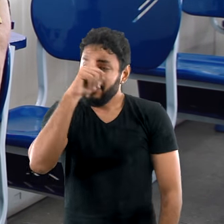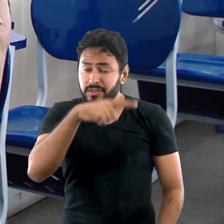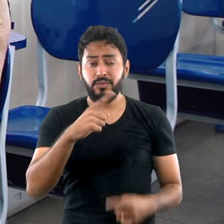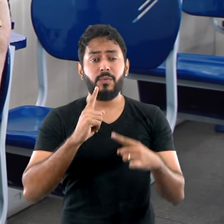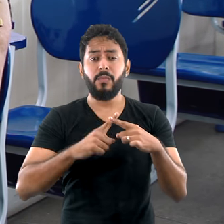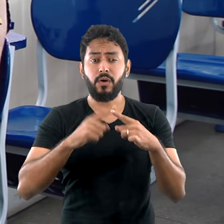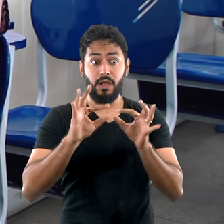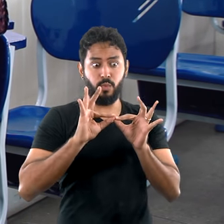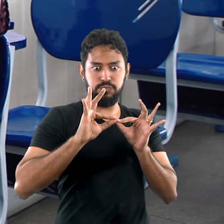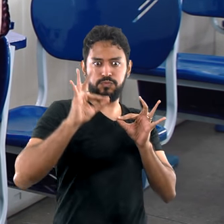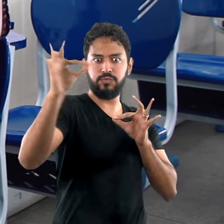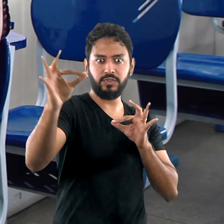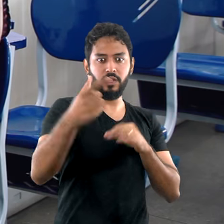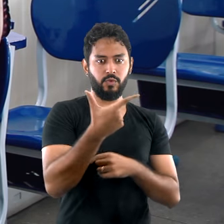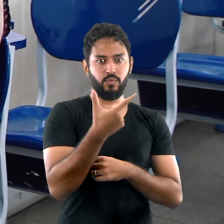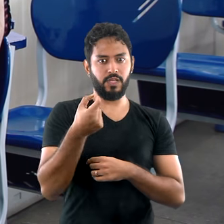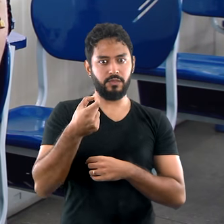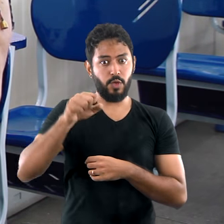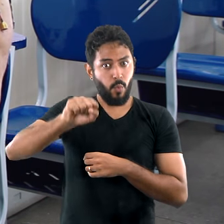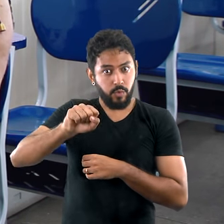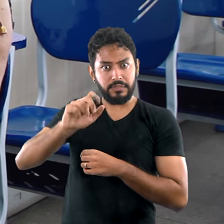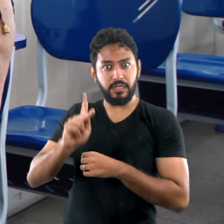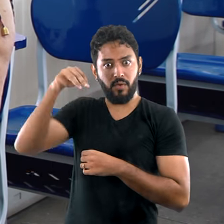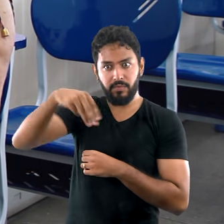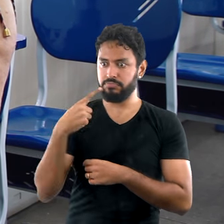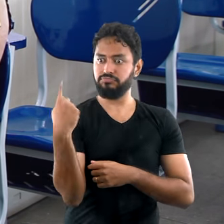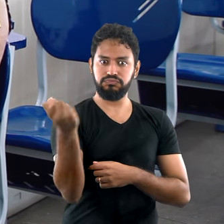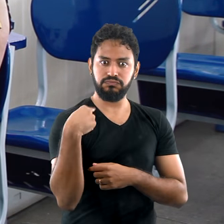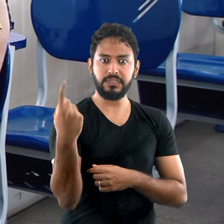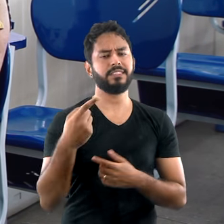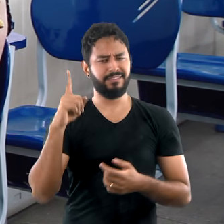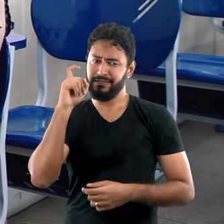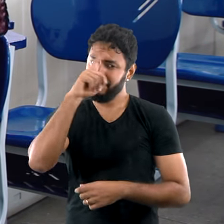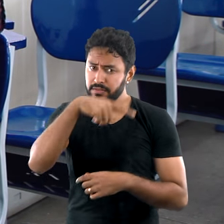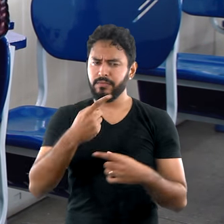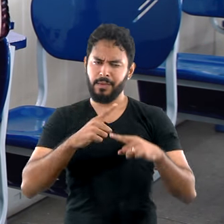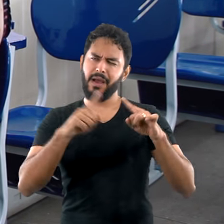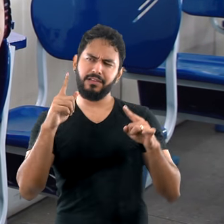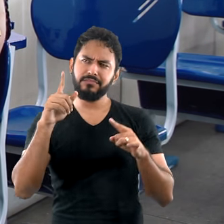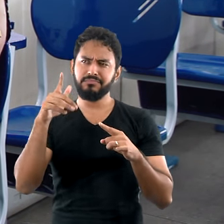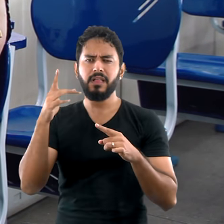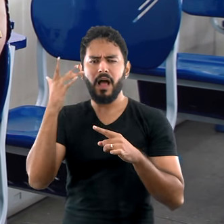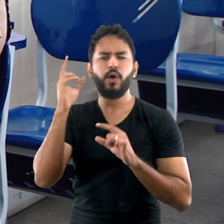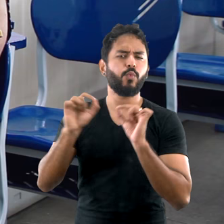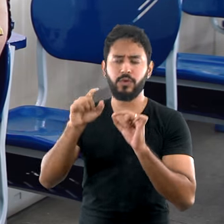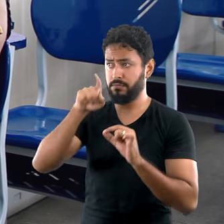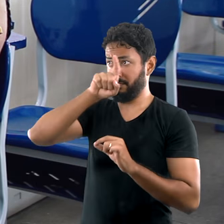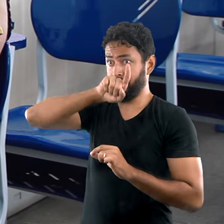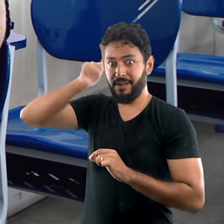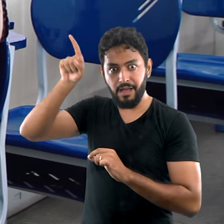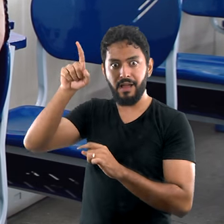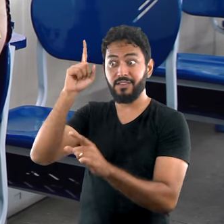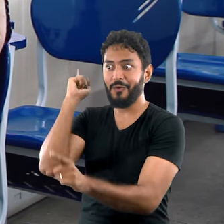Você viajar 208 quilômetros para ir, 208 quilômetros para voltar, mas eu acho que o que eu encontro em Pesqueira